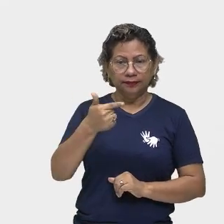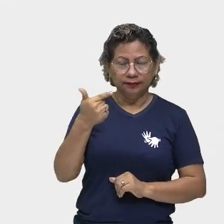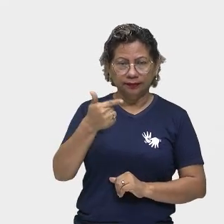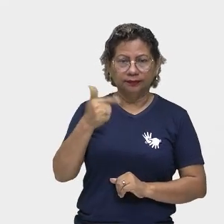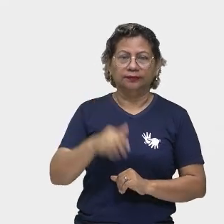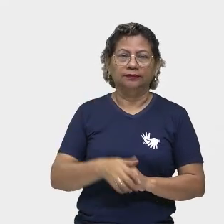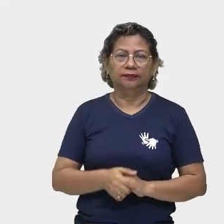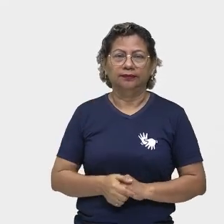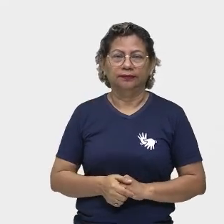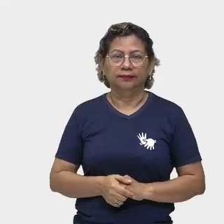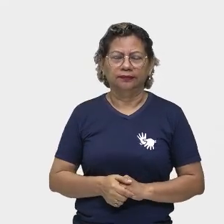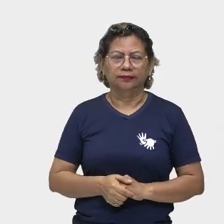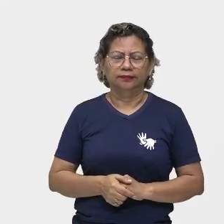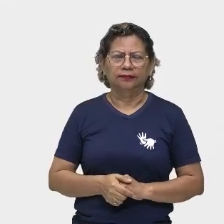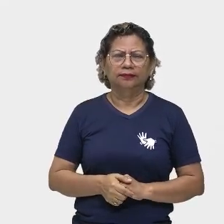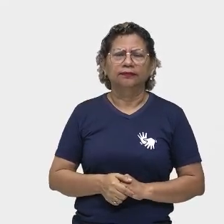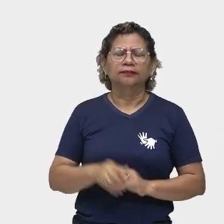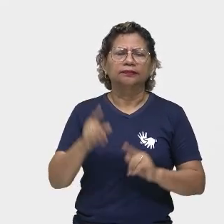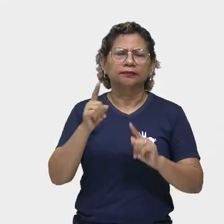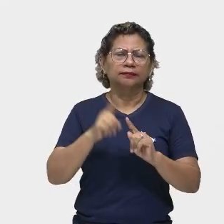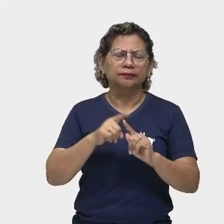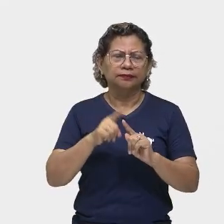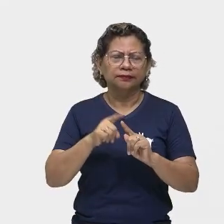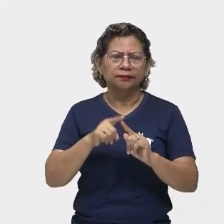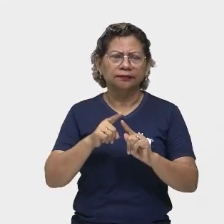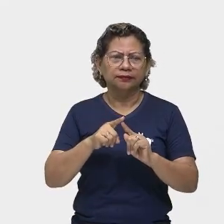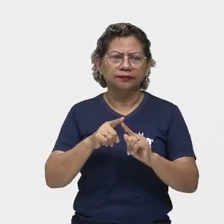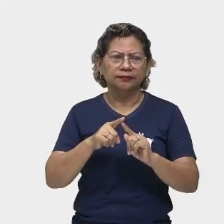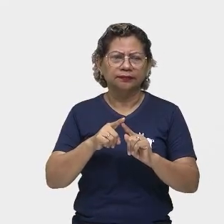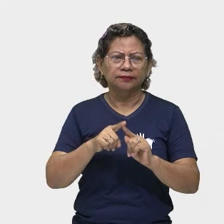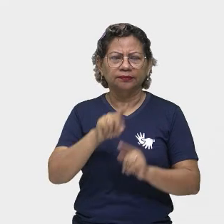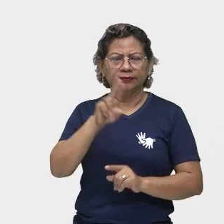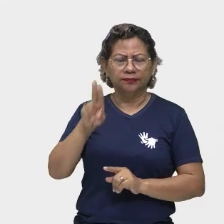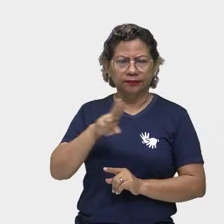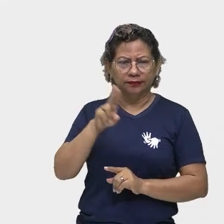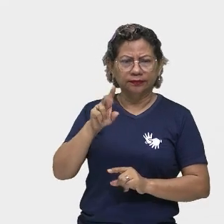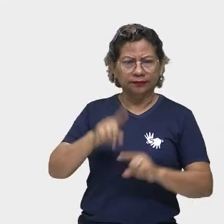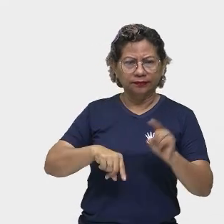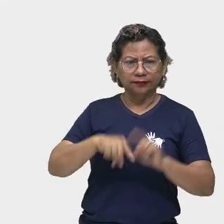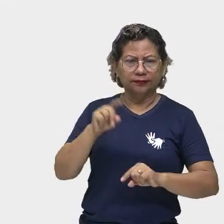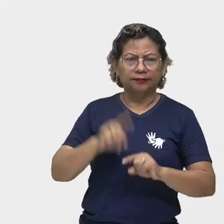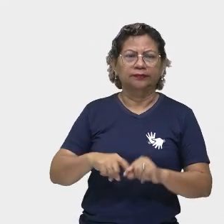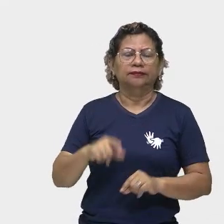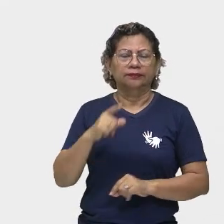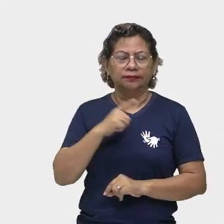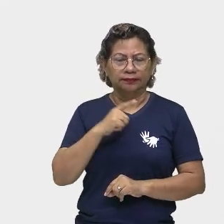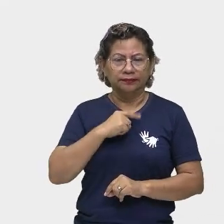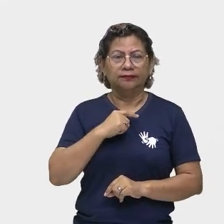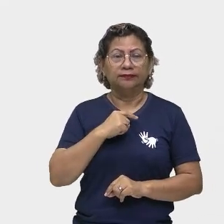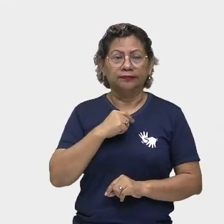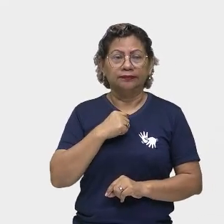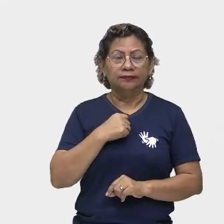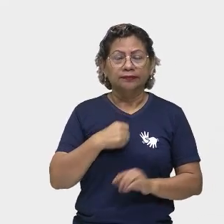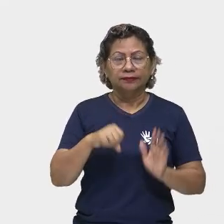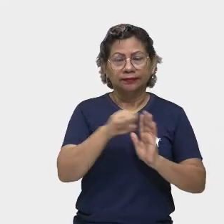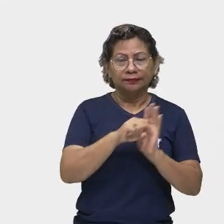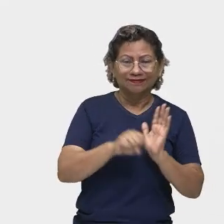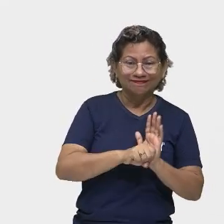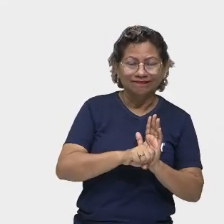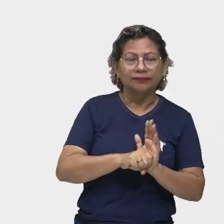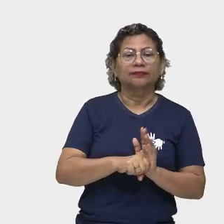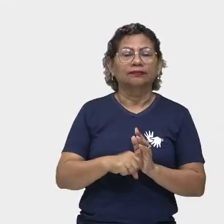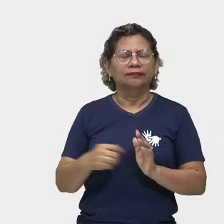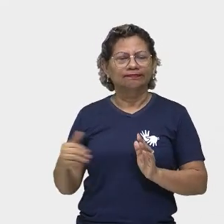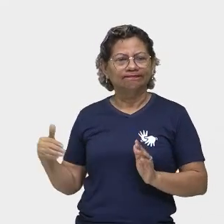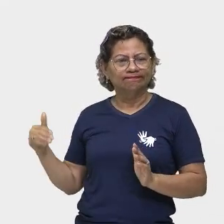quer descobrir que material é esse. Olha só. Apesar de um relativo declínio nas últimas décadas, esse recurso natural